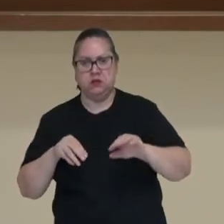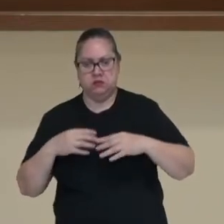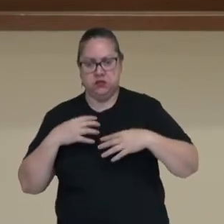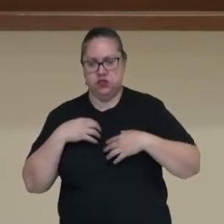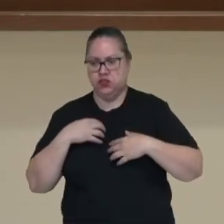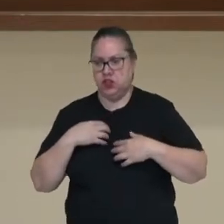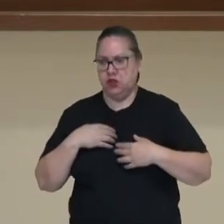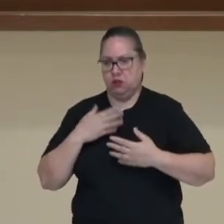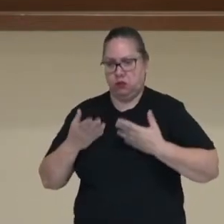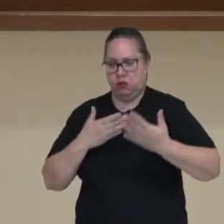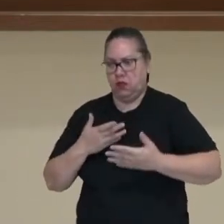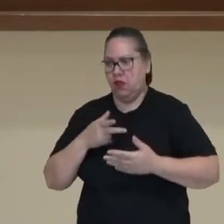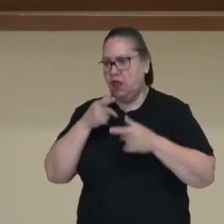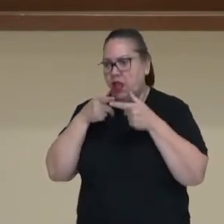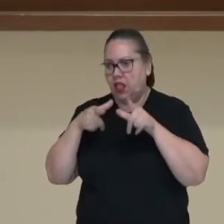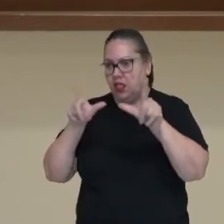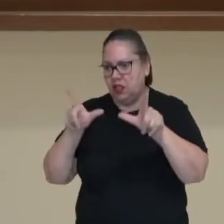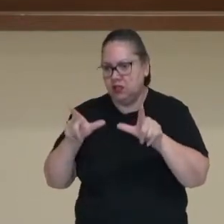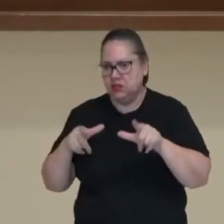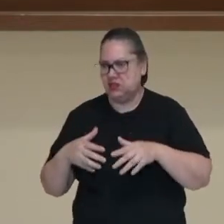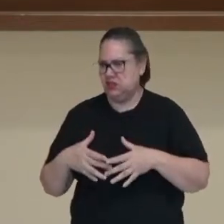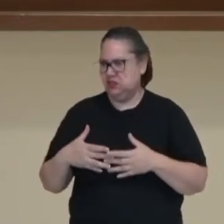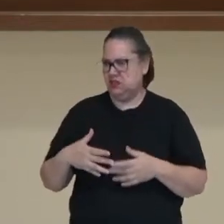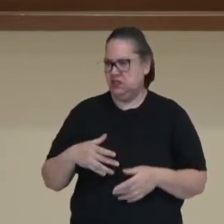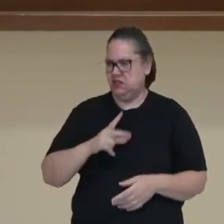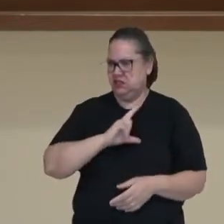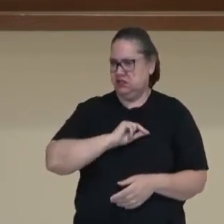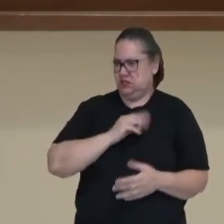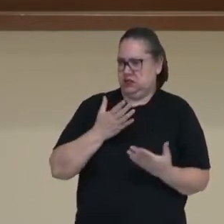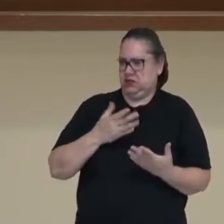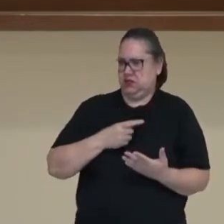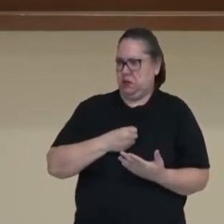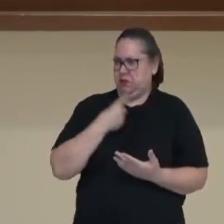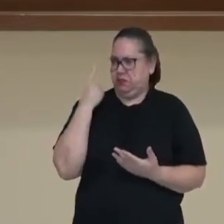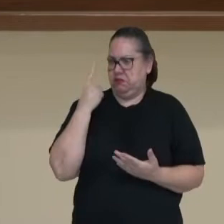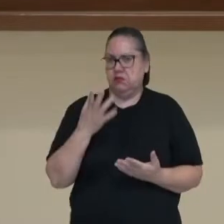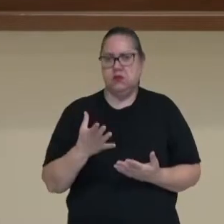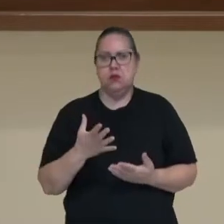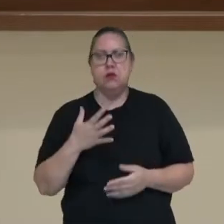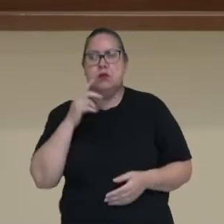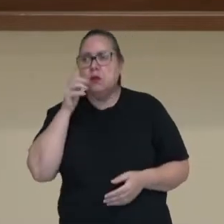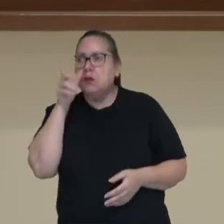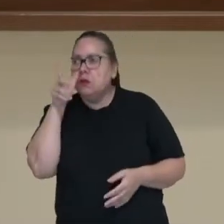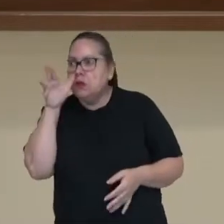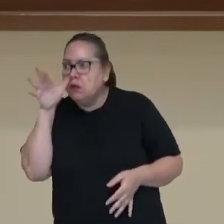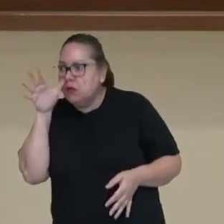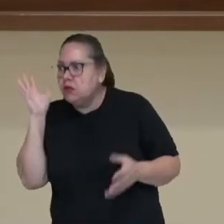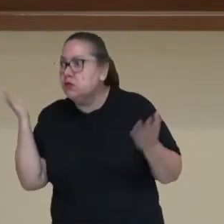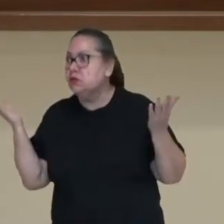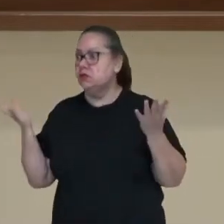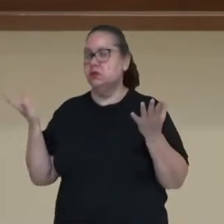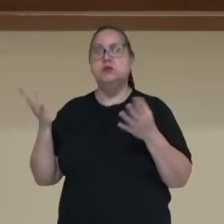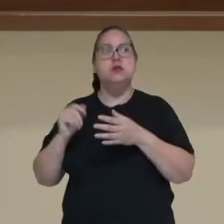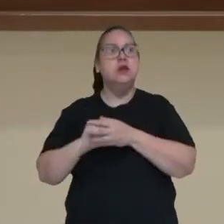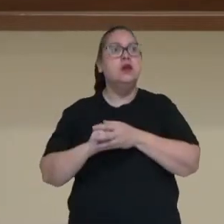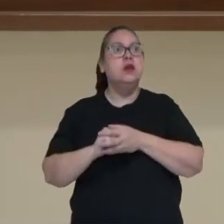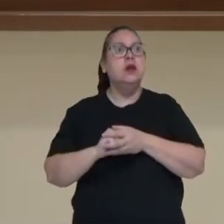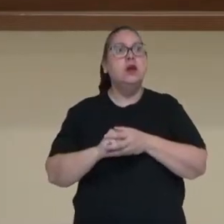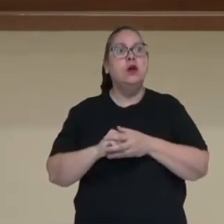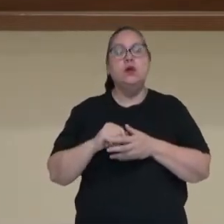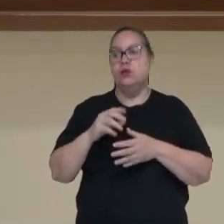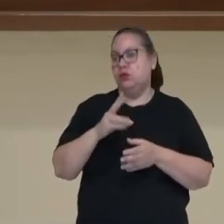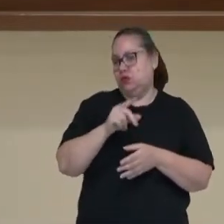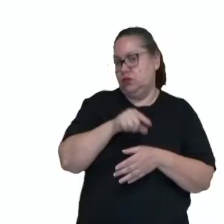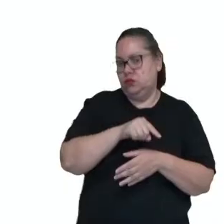deles comunicarem e um estranhamento muito grande, mas ao mesmo tempo muita curiosidade. Os